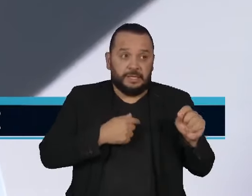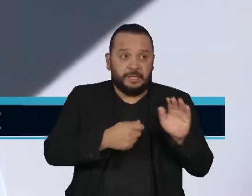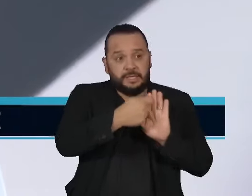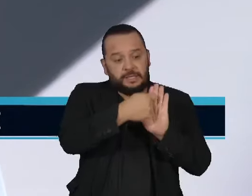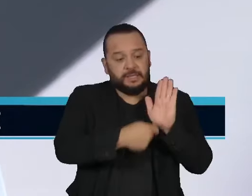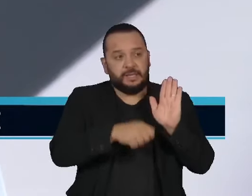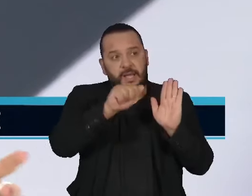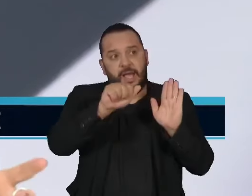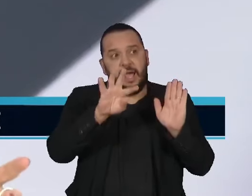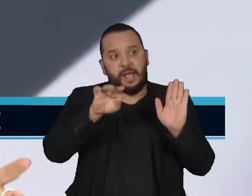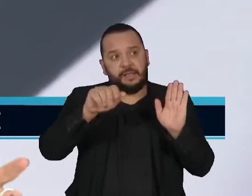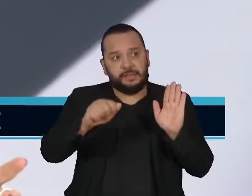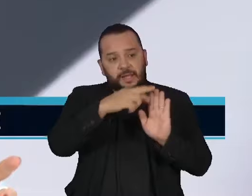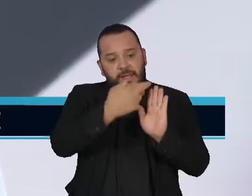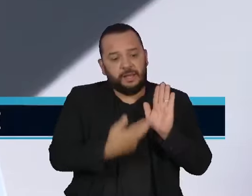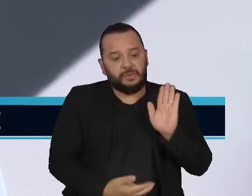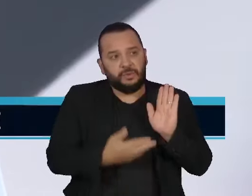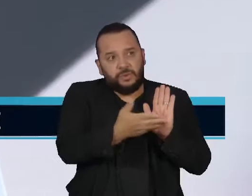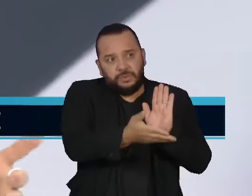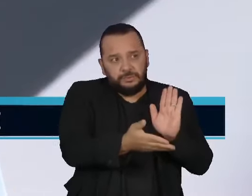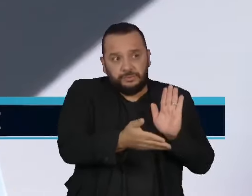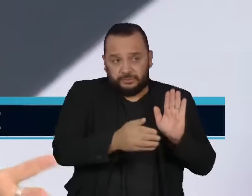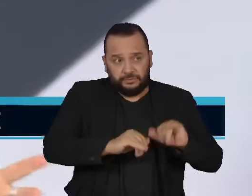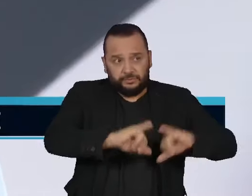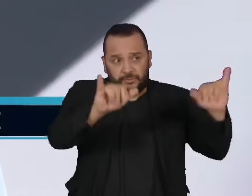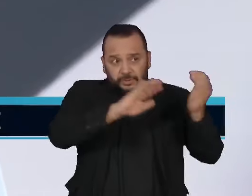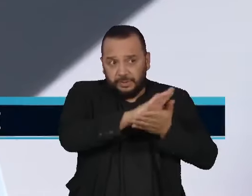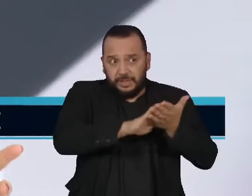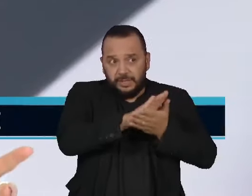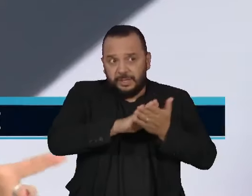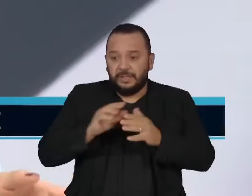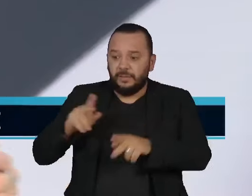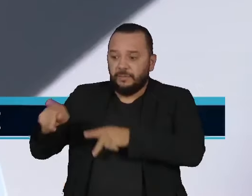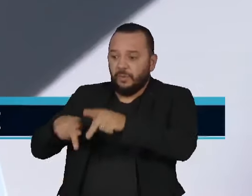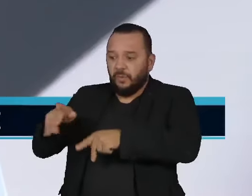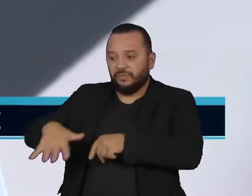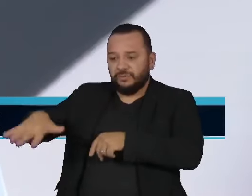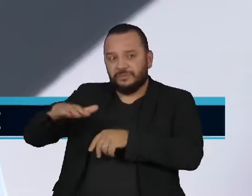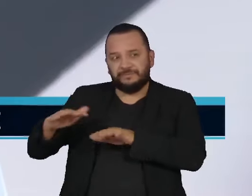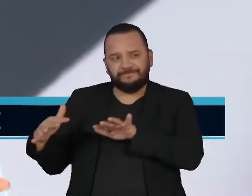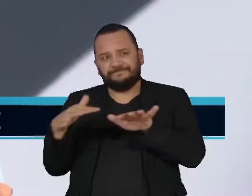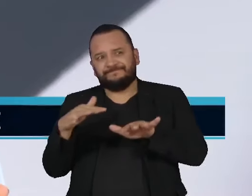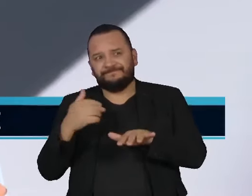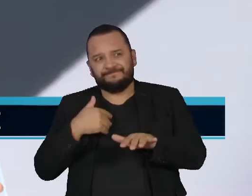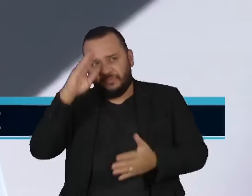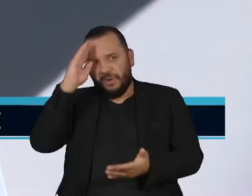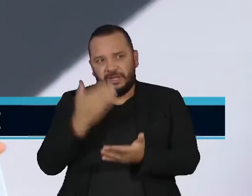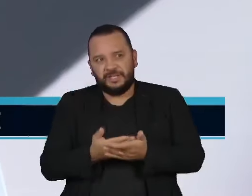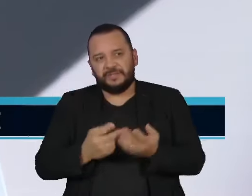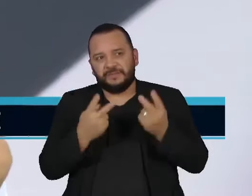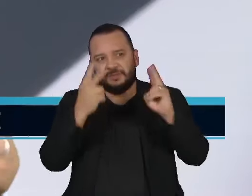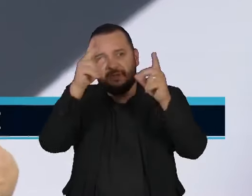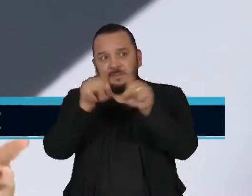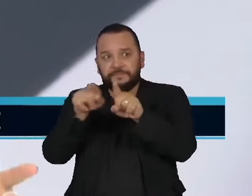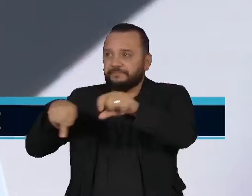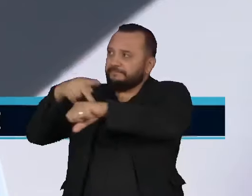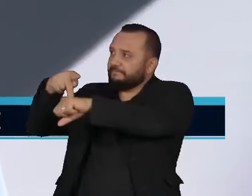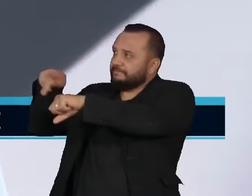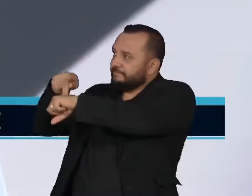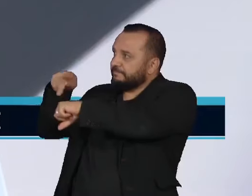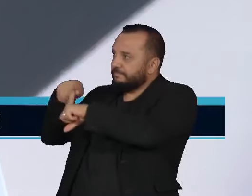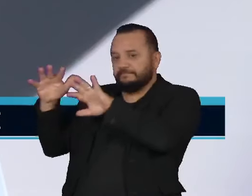essa situação de não ser reconhecido, né, pela maioria da comunidade internacional, inclusive por quem tradicionalmente estava ali